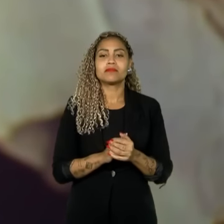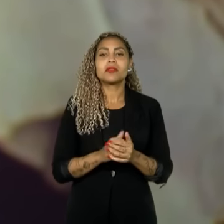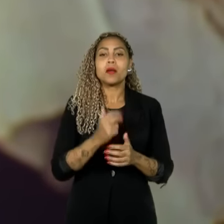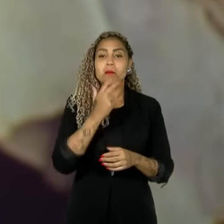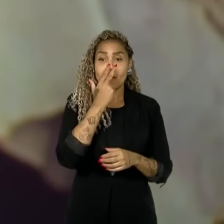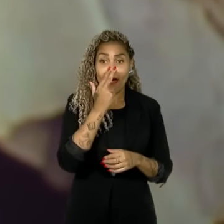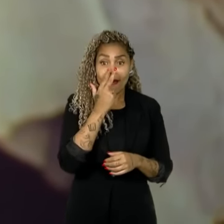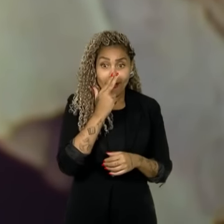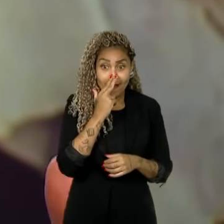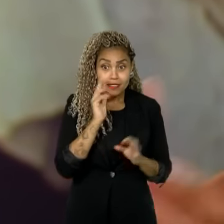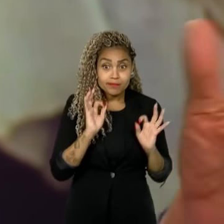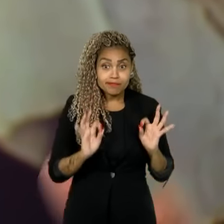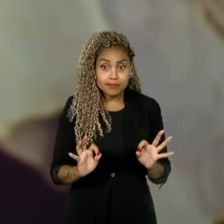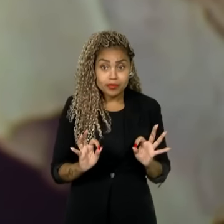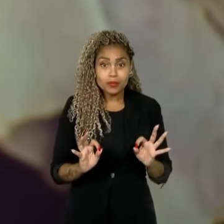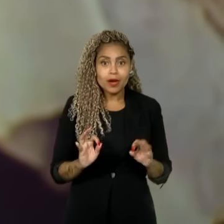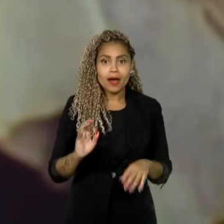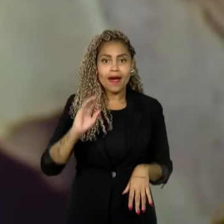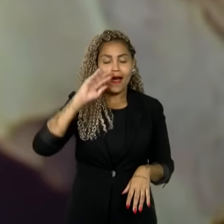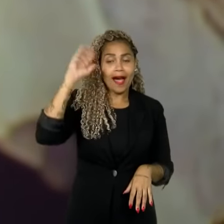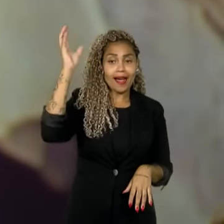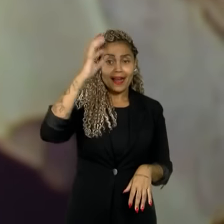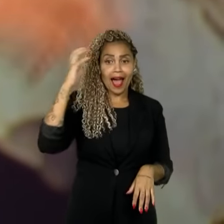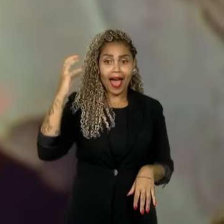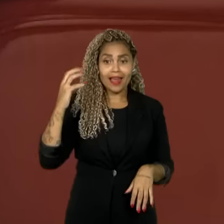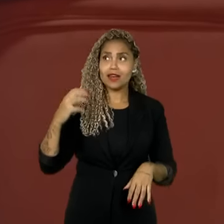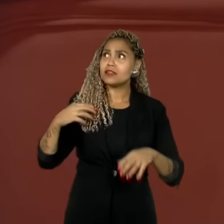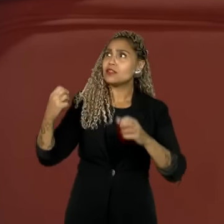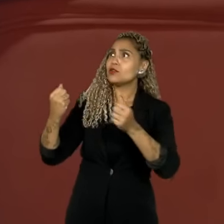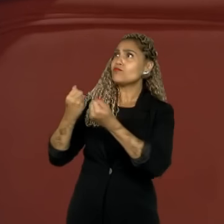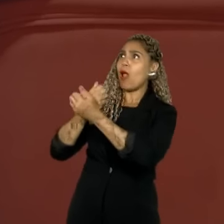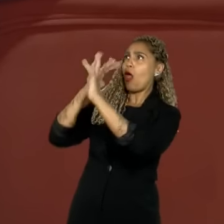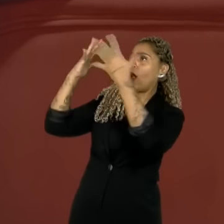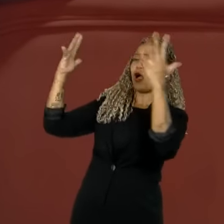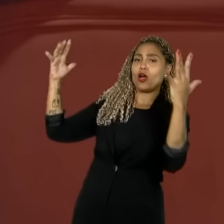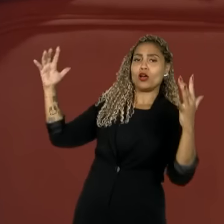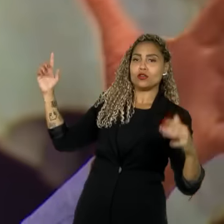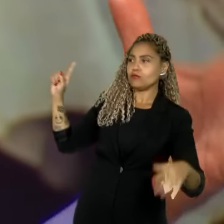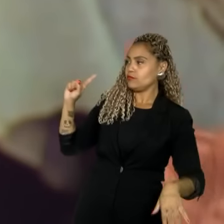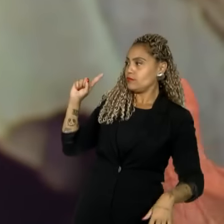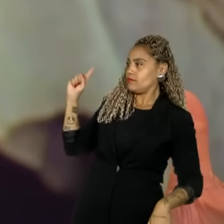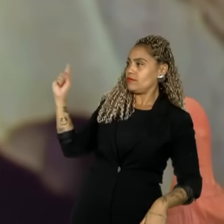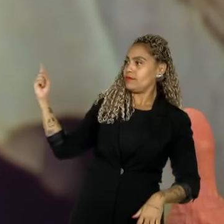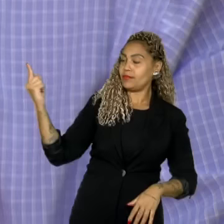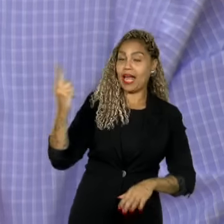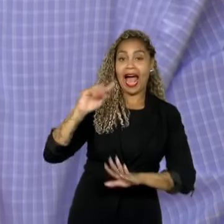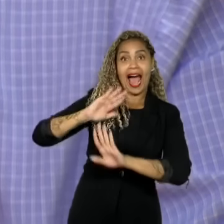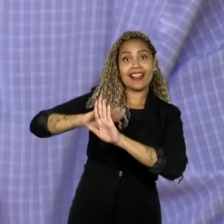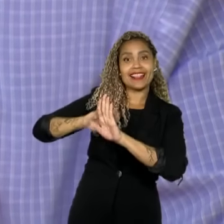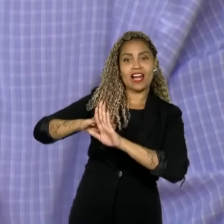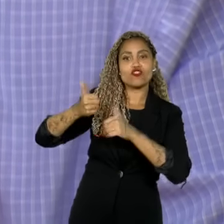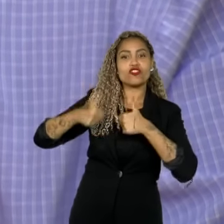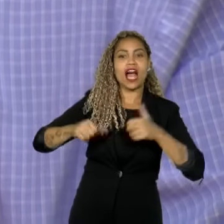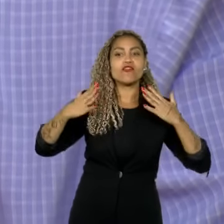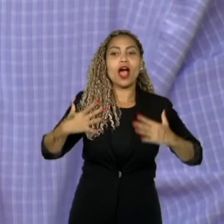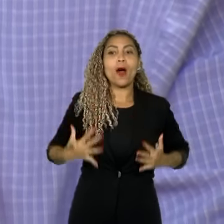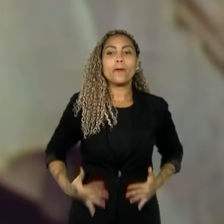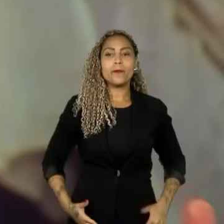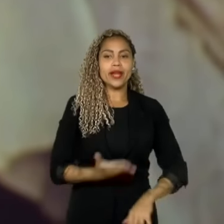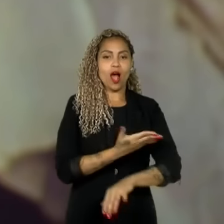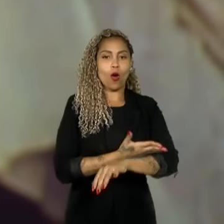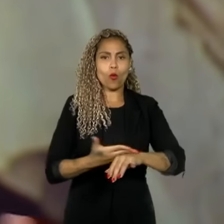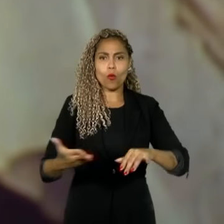resplandeceu. A Clara surgiu, ele nem viu. A Clara apareceu por trás dele, estava vestida de branco. Ai, que coisa linda, gente. Pô,